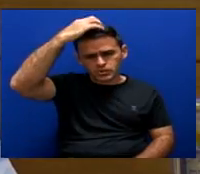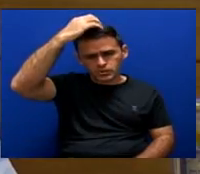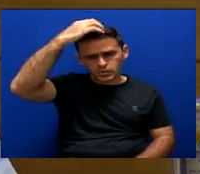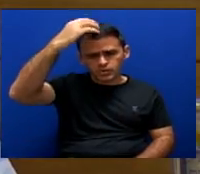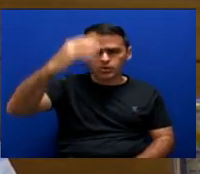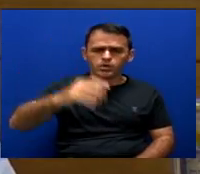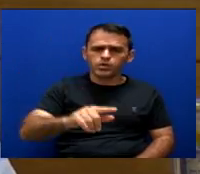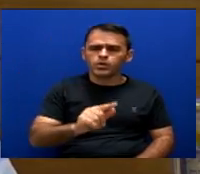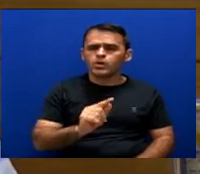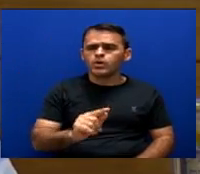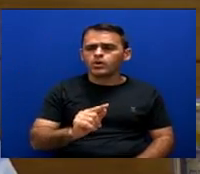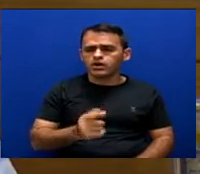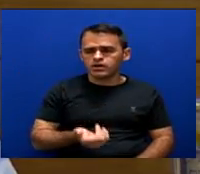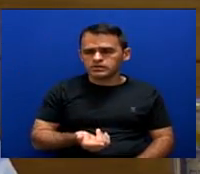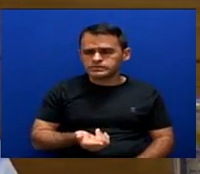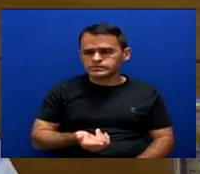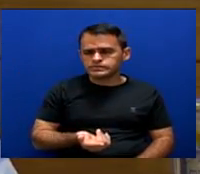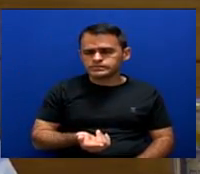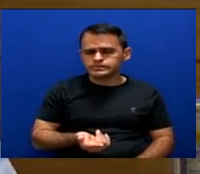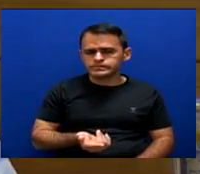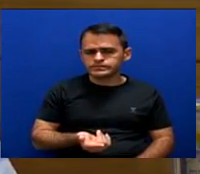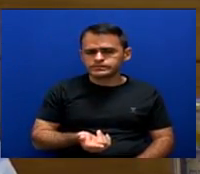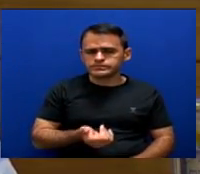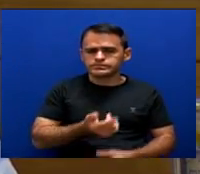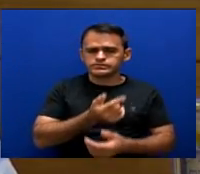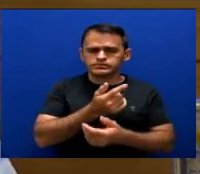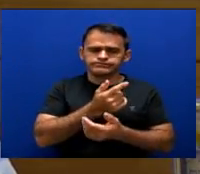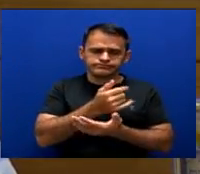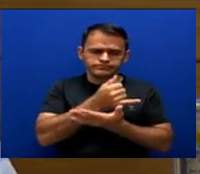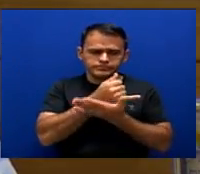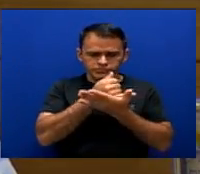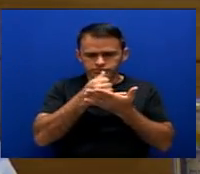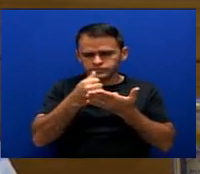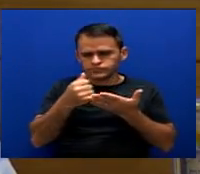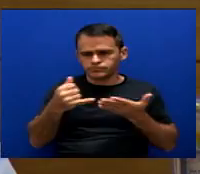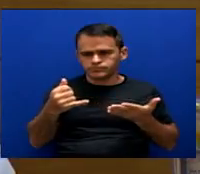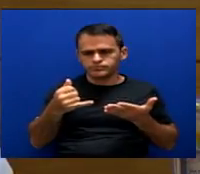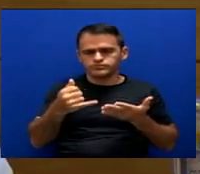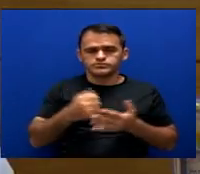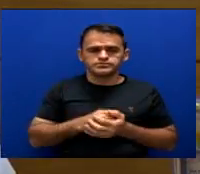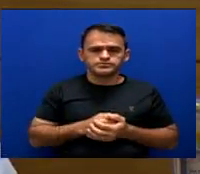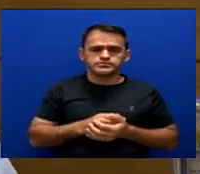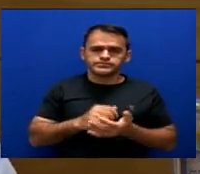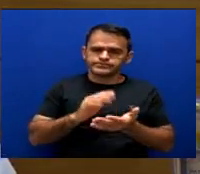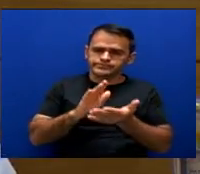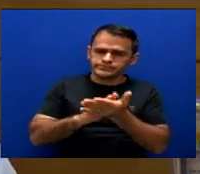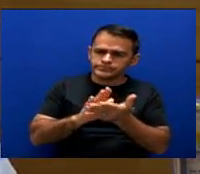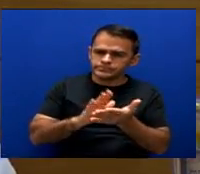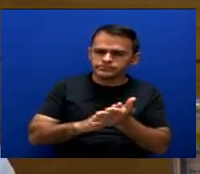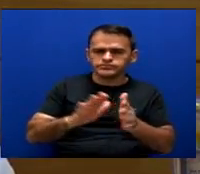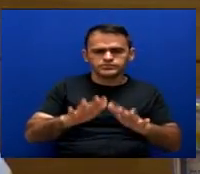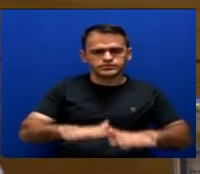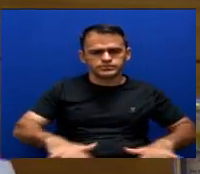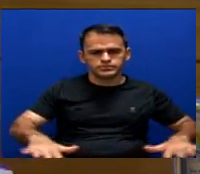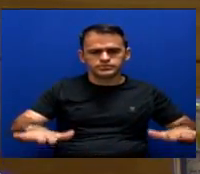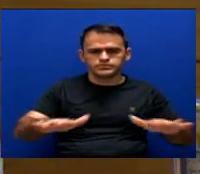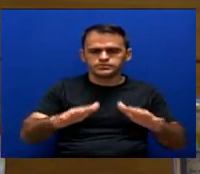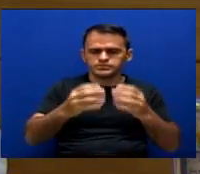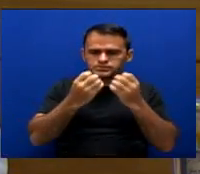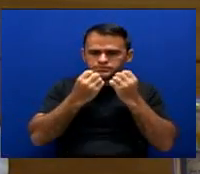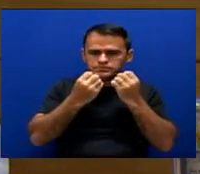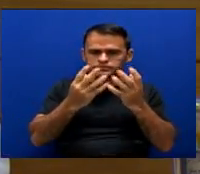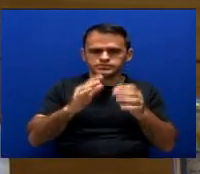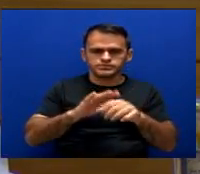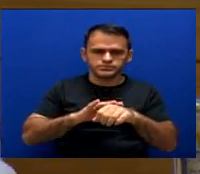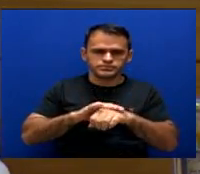é decorrente da do uso de dólares então parabéns a todos uma boa não só pode